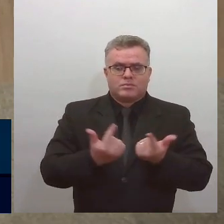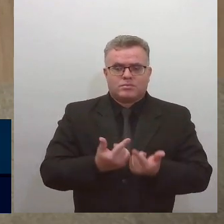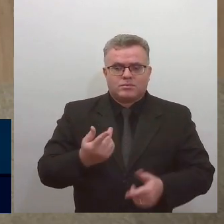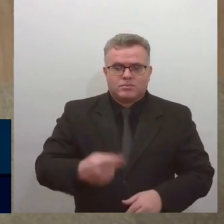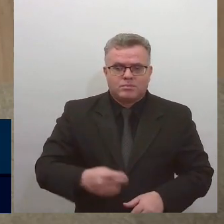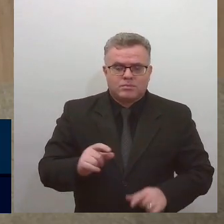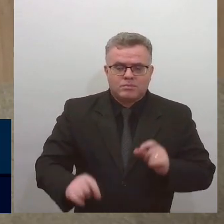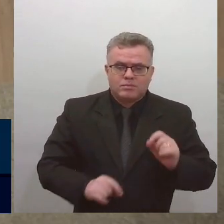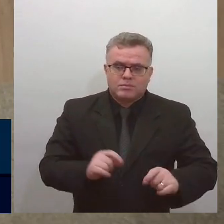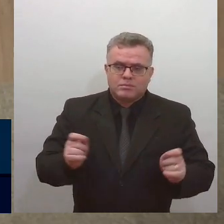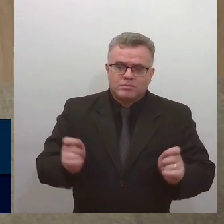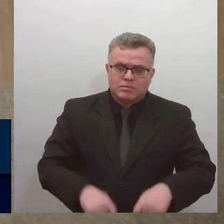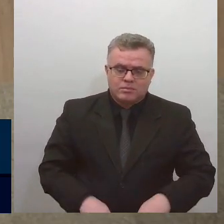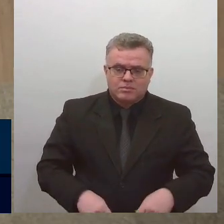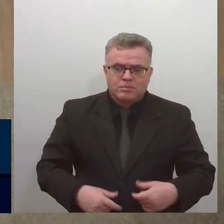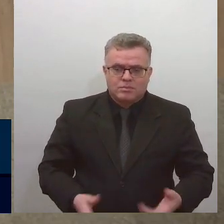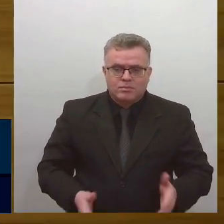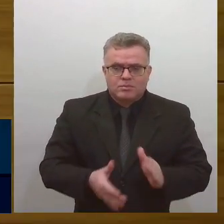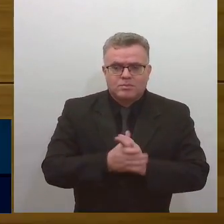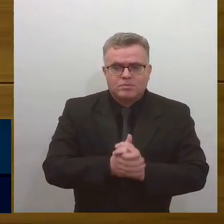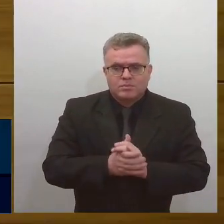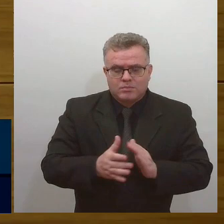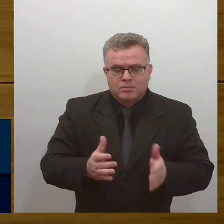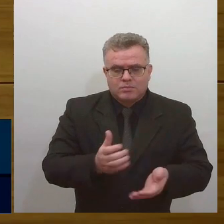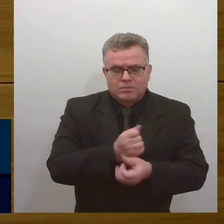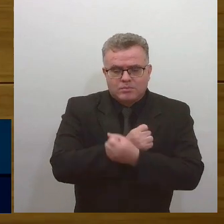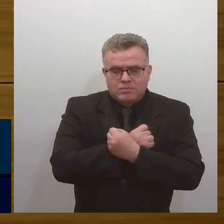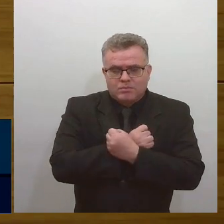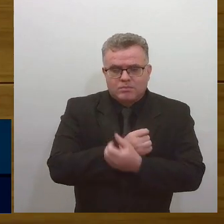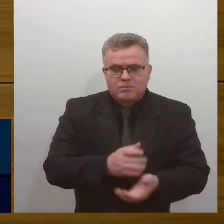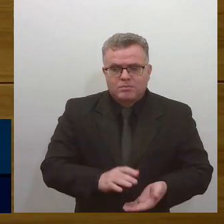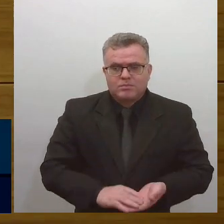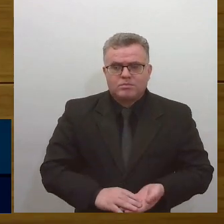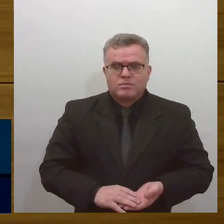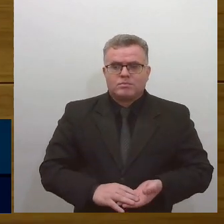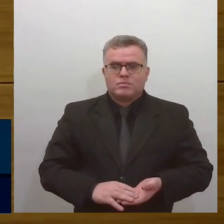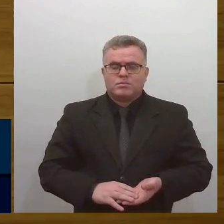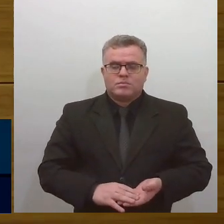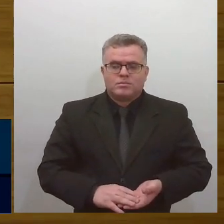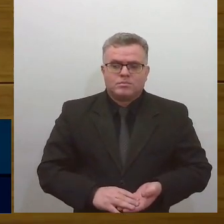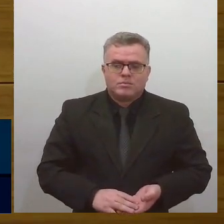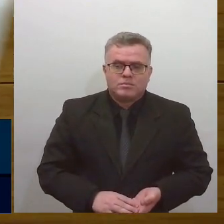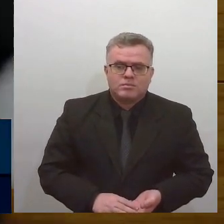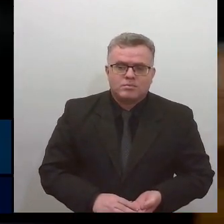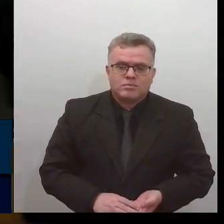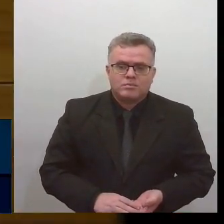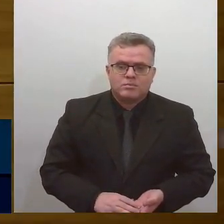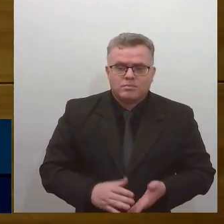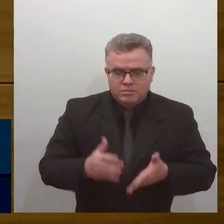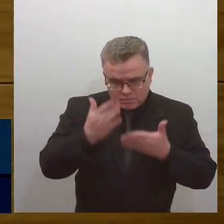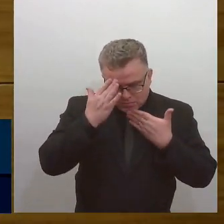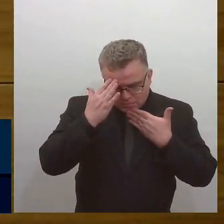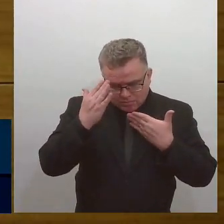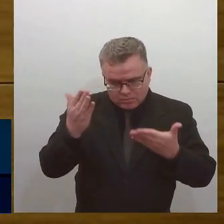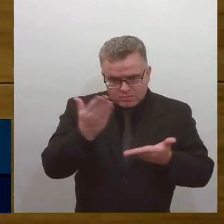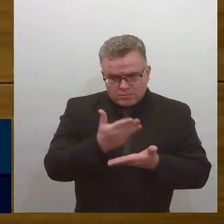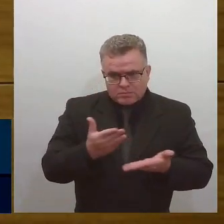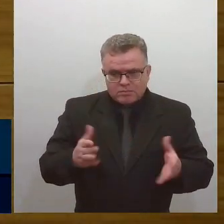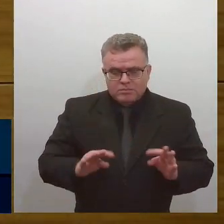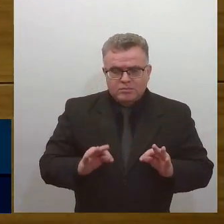abraço viu é grande Deputado eu queria agradecer eh o deputado